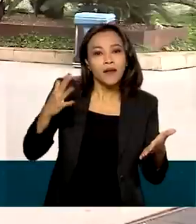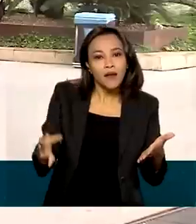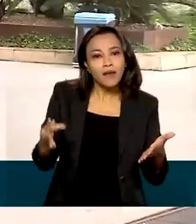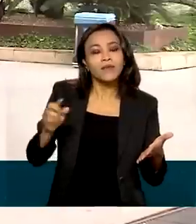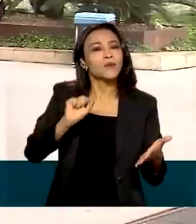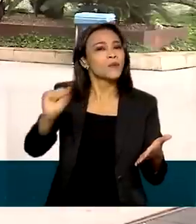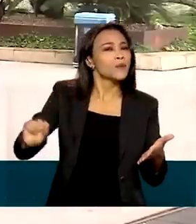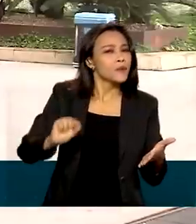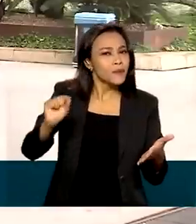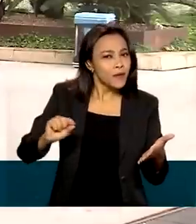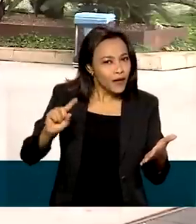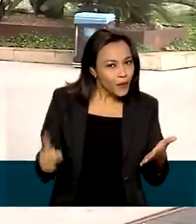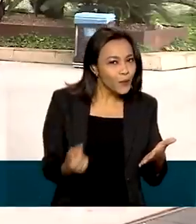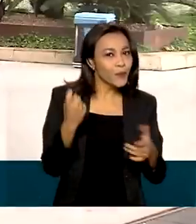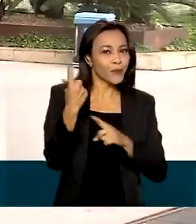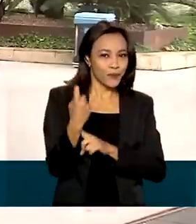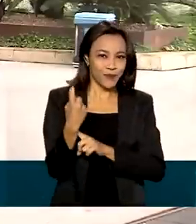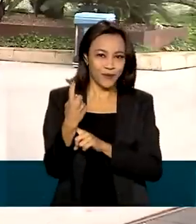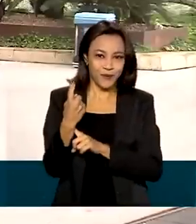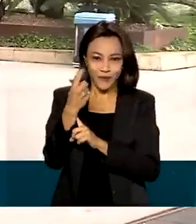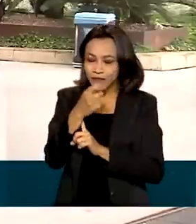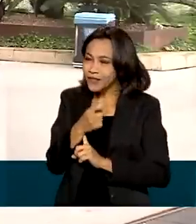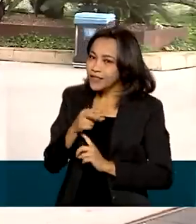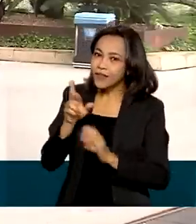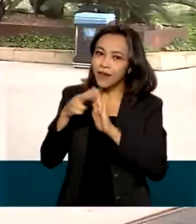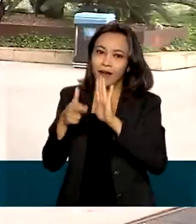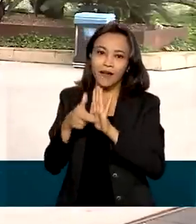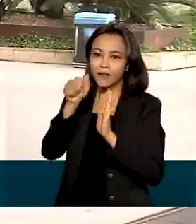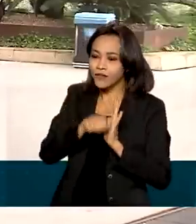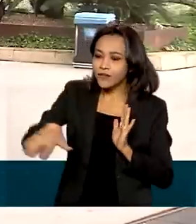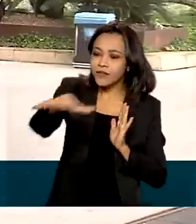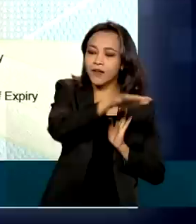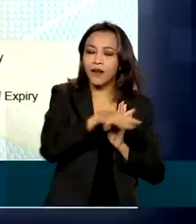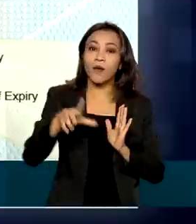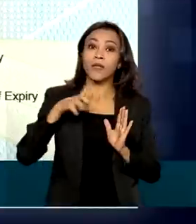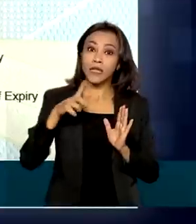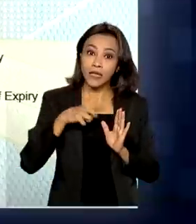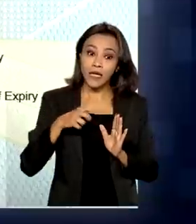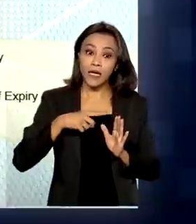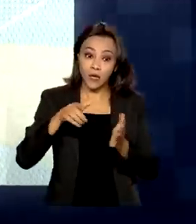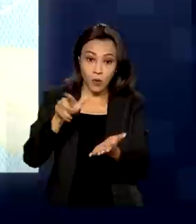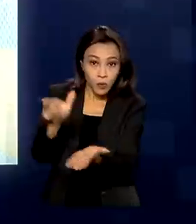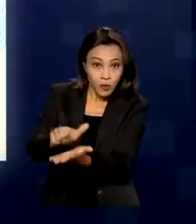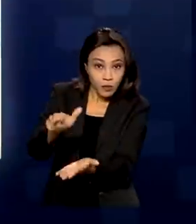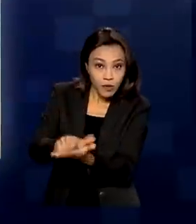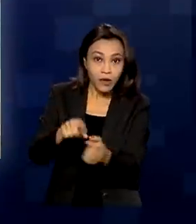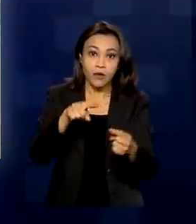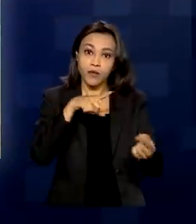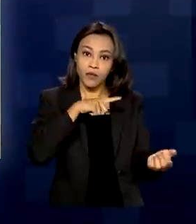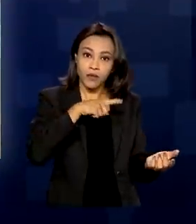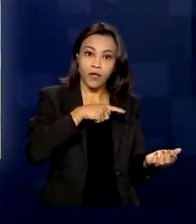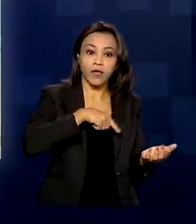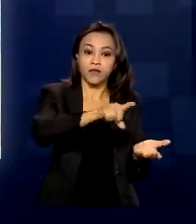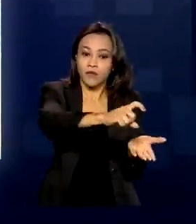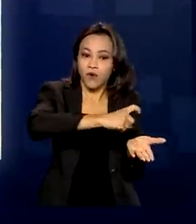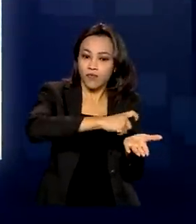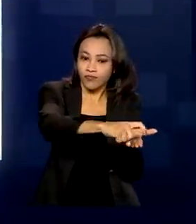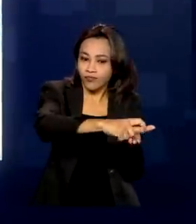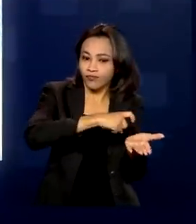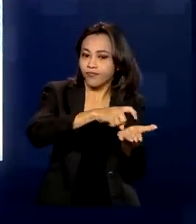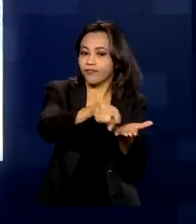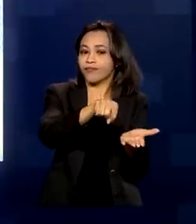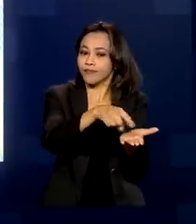passa a ser o único registro geral. Né? Ele terá duas versões, a física e a digital. E o número que hoje a gente conhece como